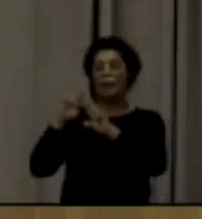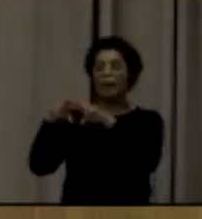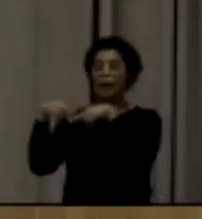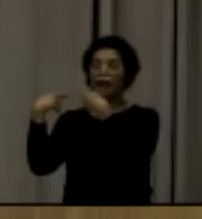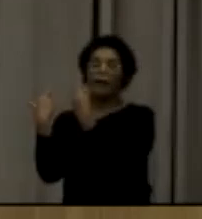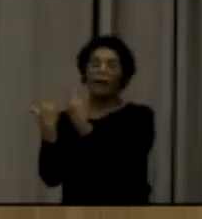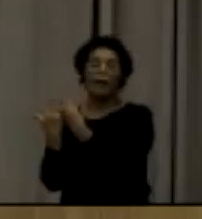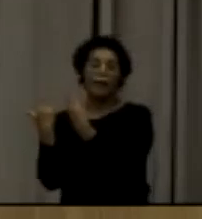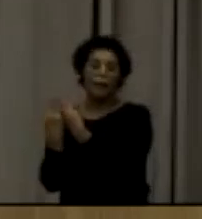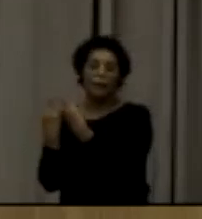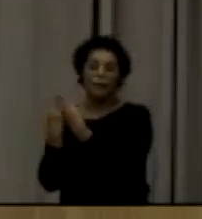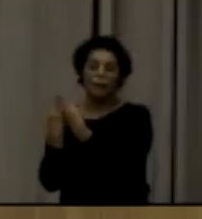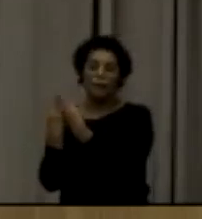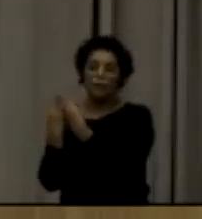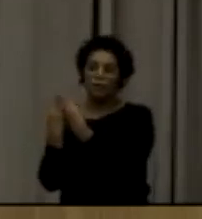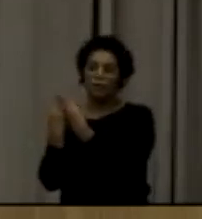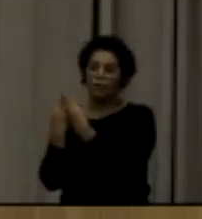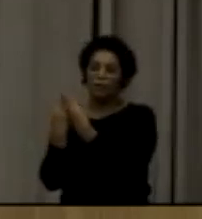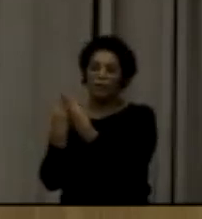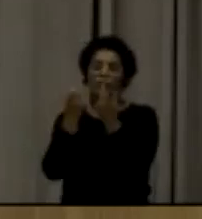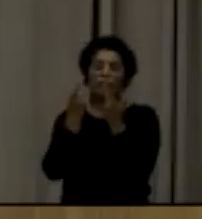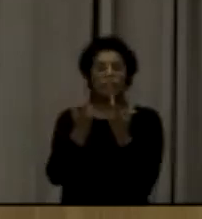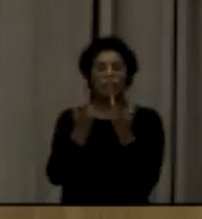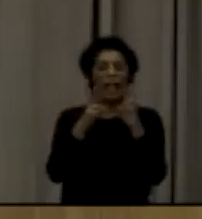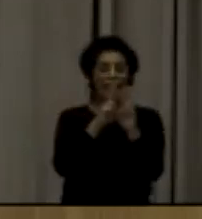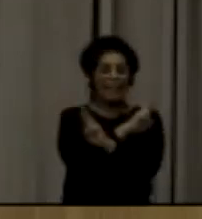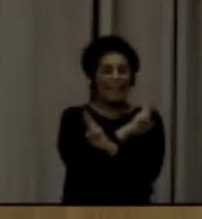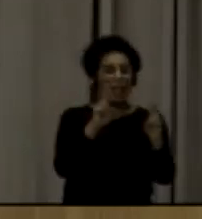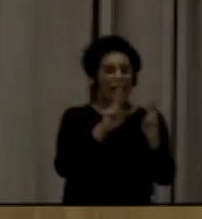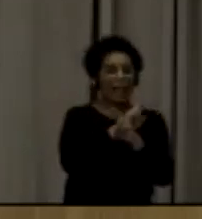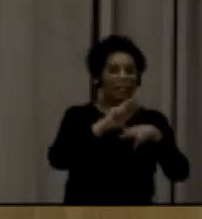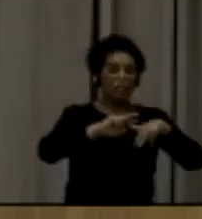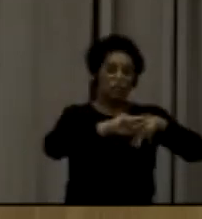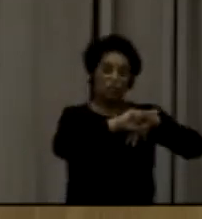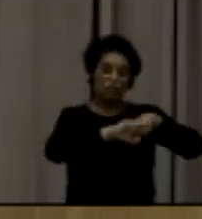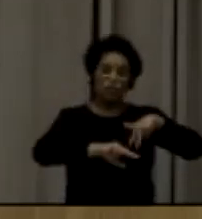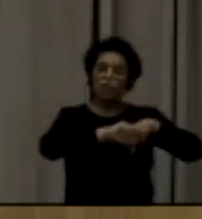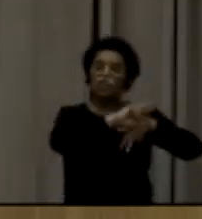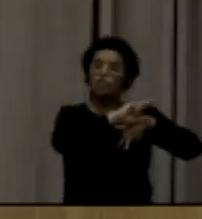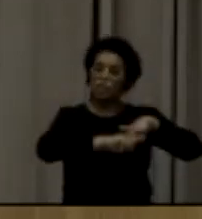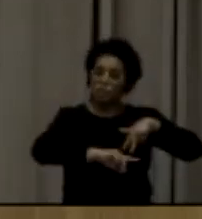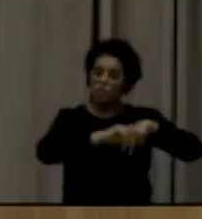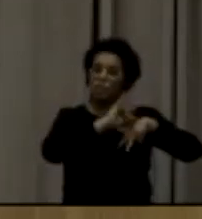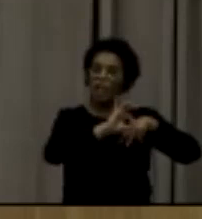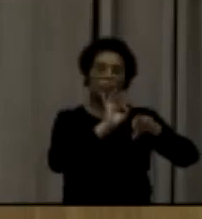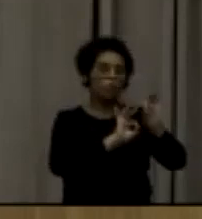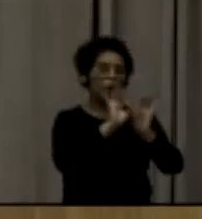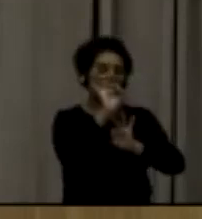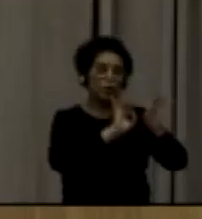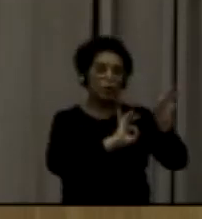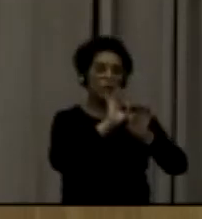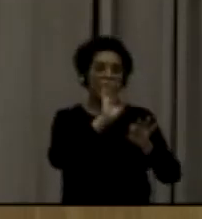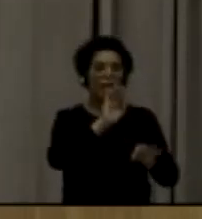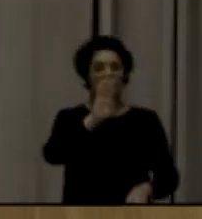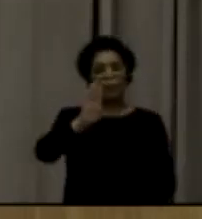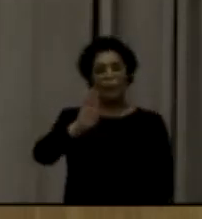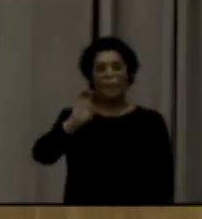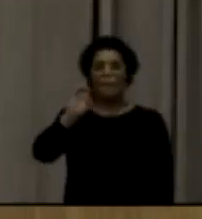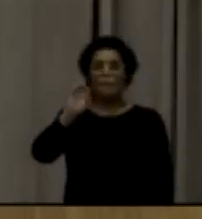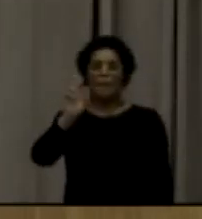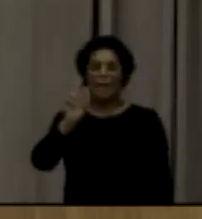reunião da nossa poderosa rede de gênero, que está dirigida por Sol Bernardes de